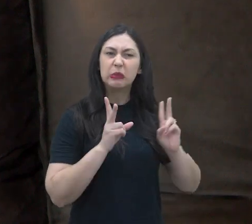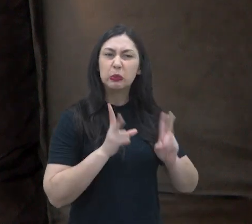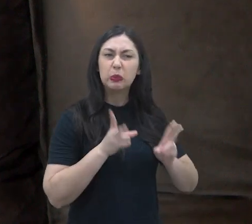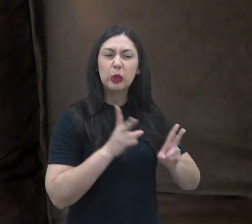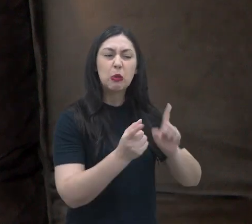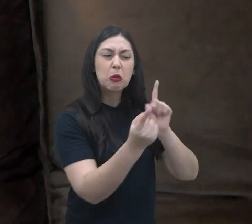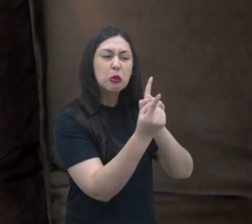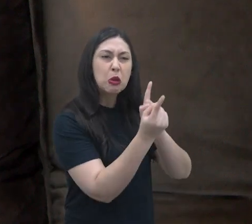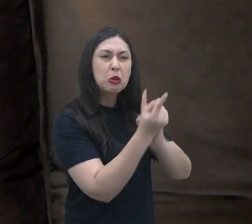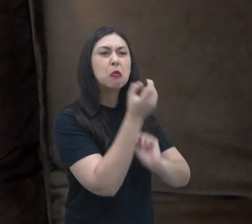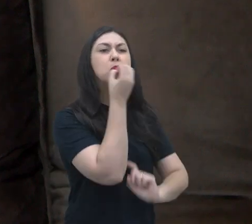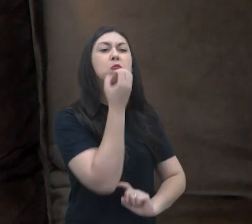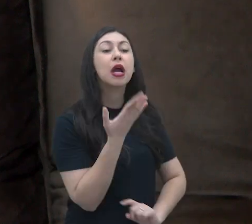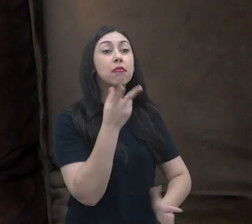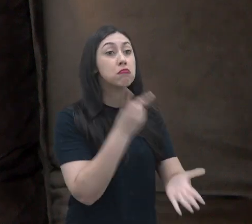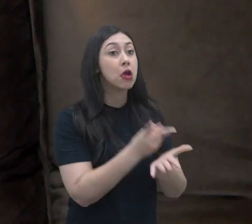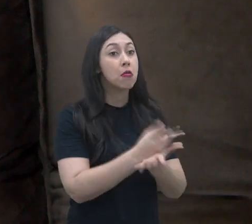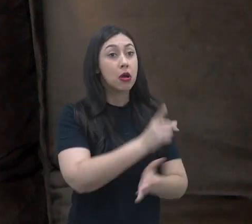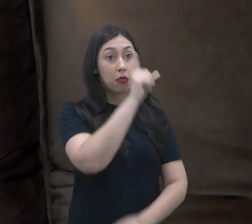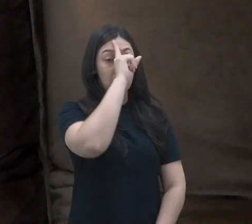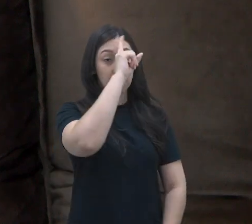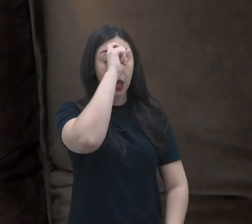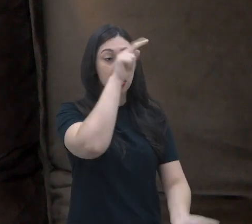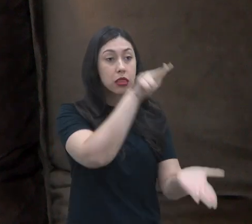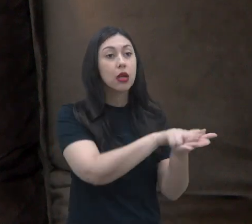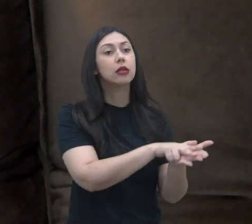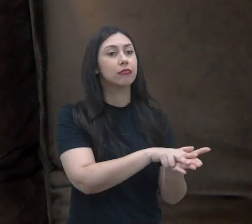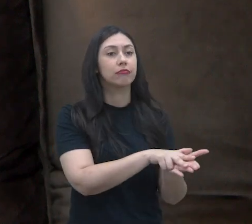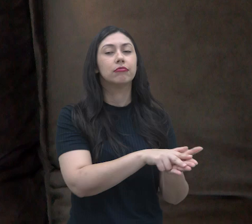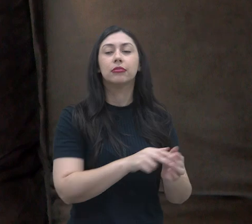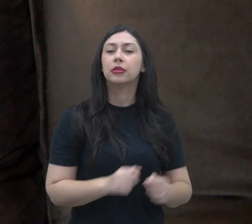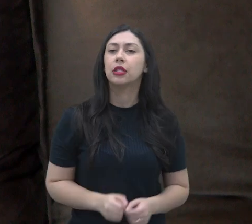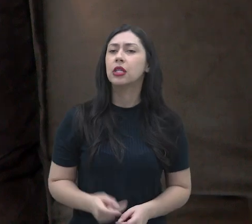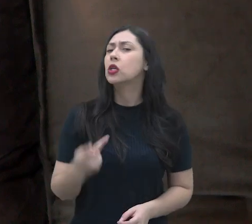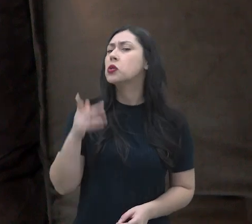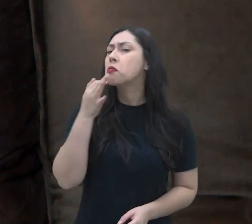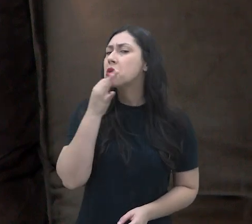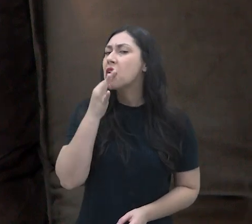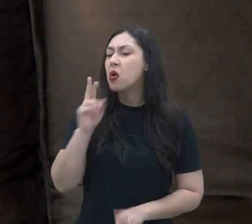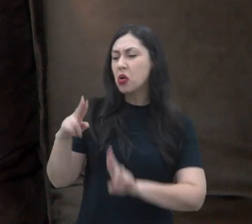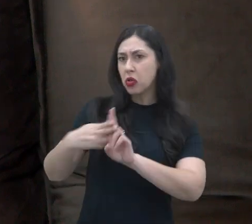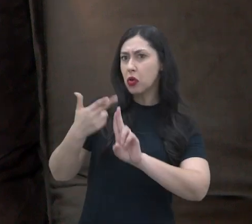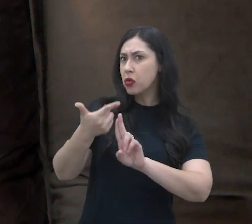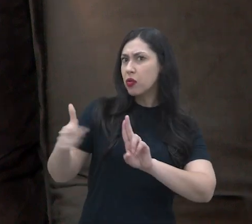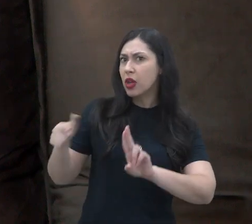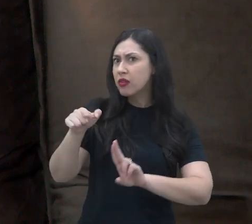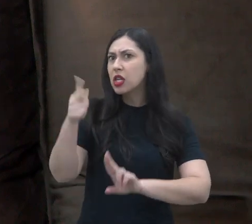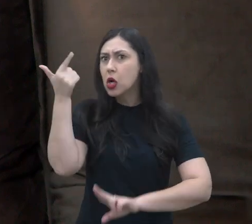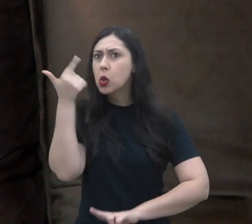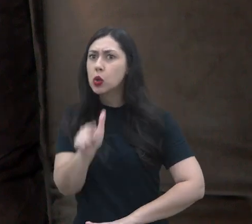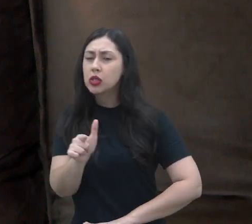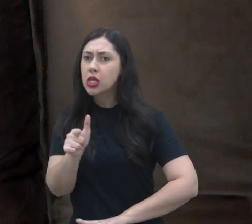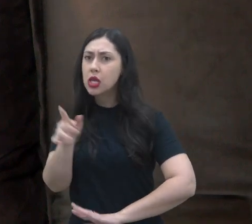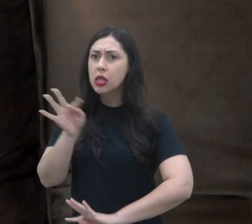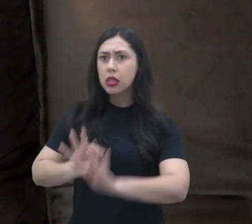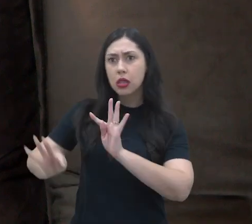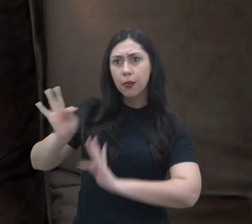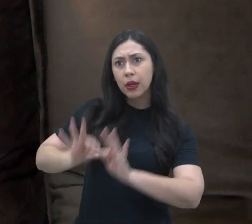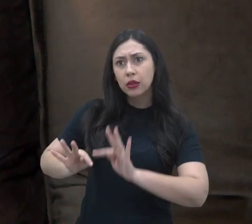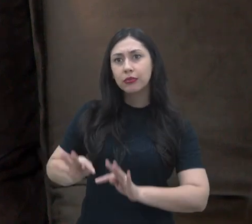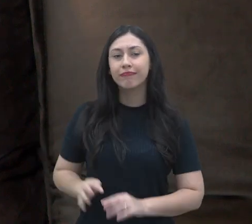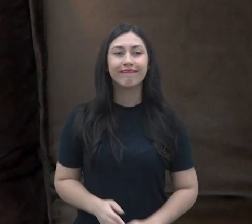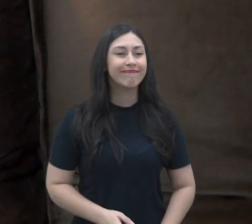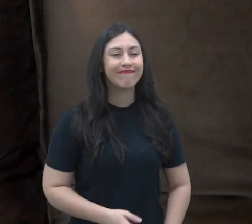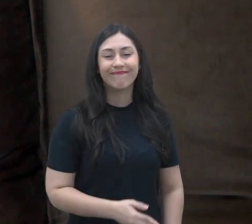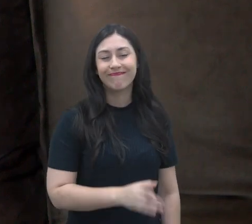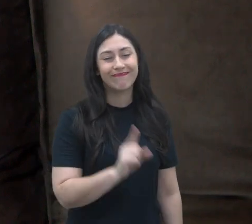fui bem atendido lá enquanto internado, não posso reclamar de nada não. E você acha que se não tivesse o SUS, você tinha conseguido fazer acompanhamento por fora em